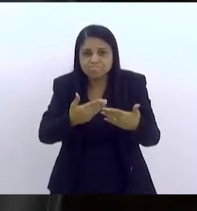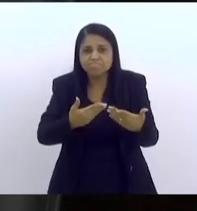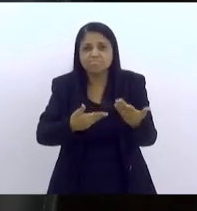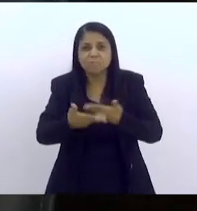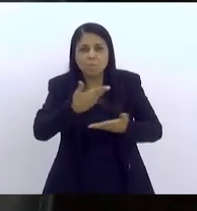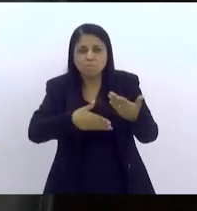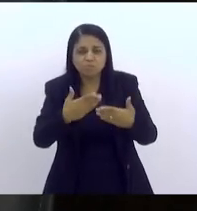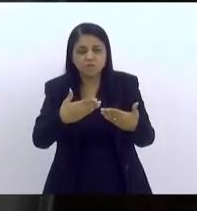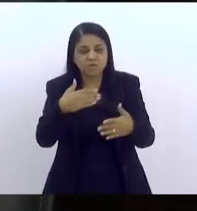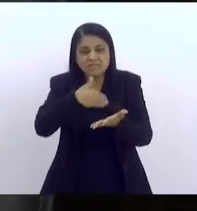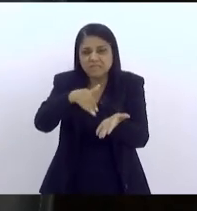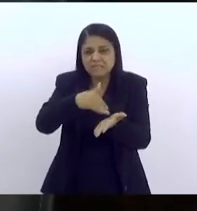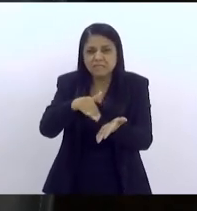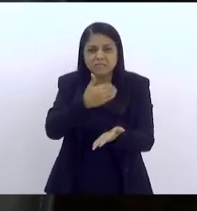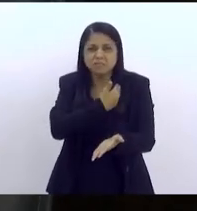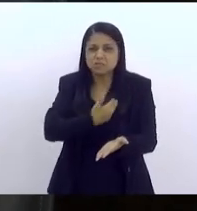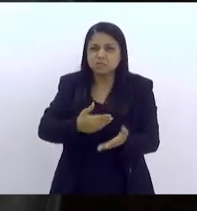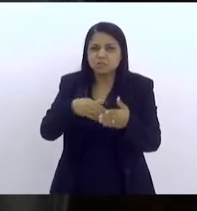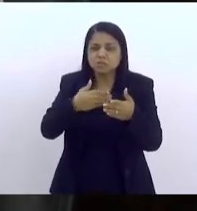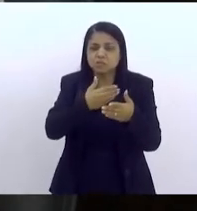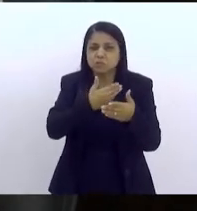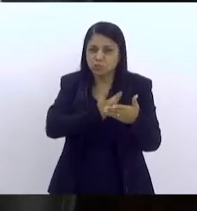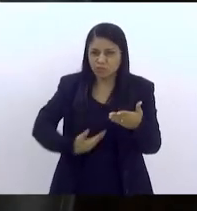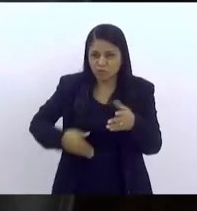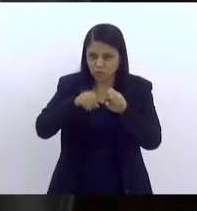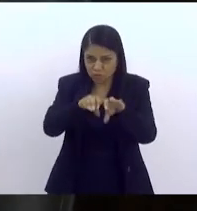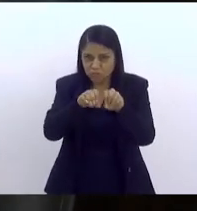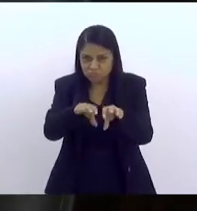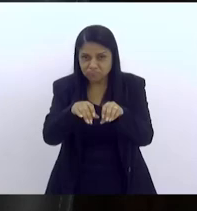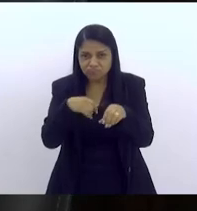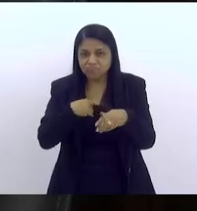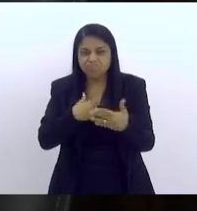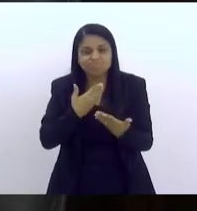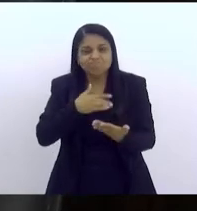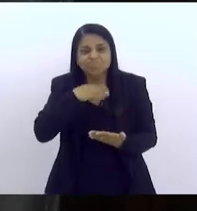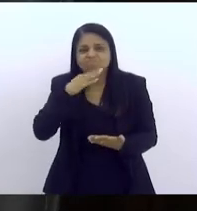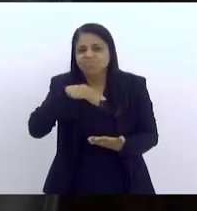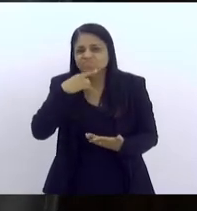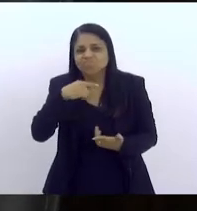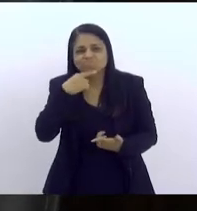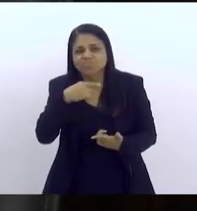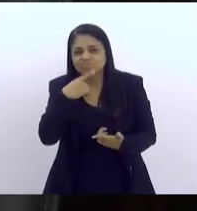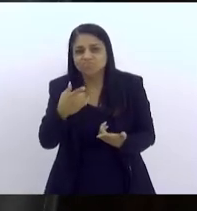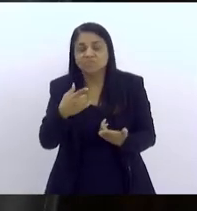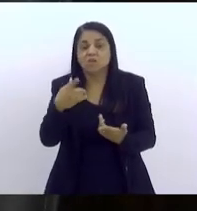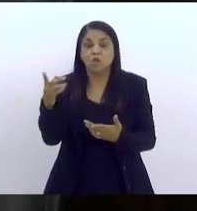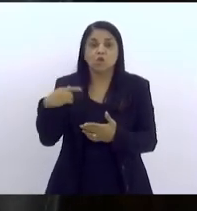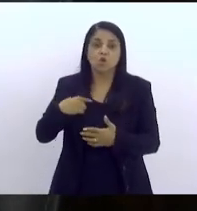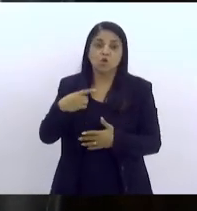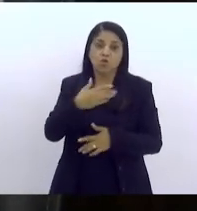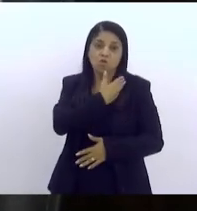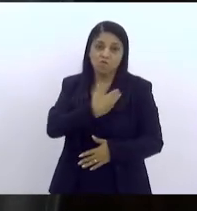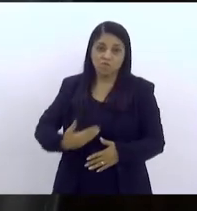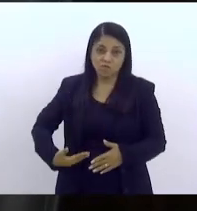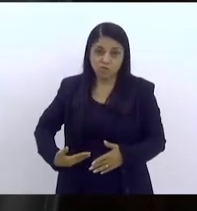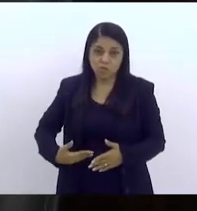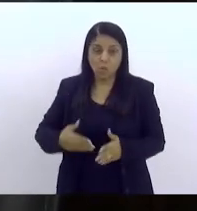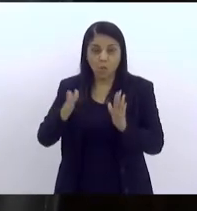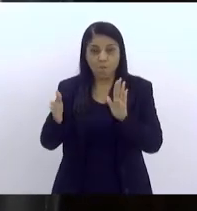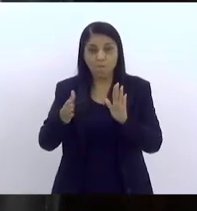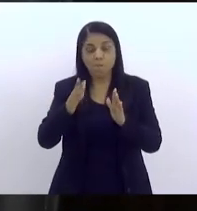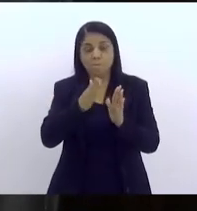nada em que o governador promete em um Twitch que irá pagar o piso